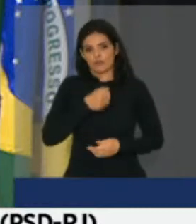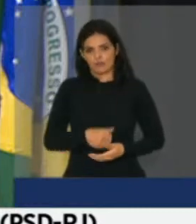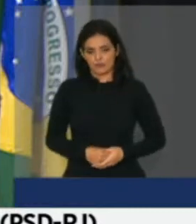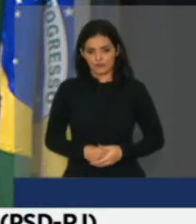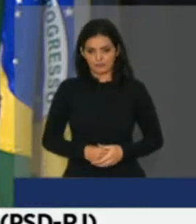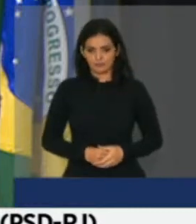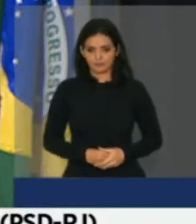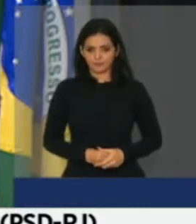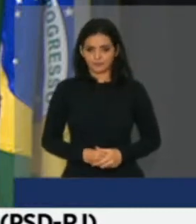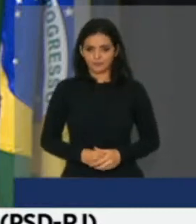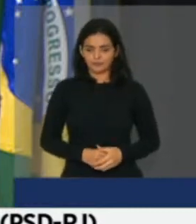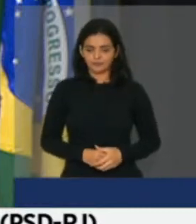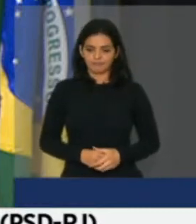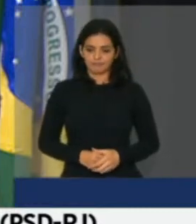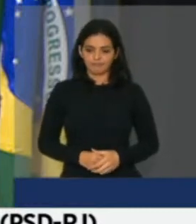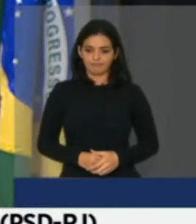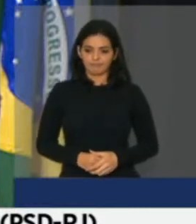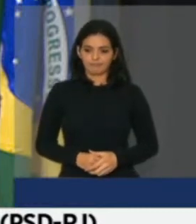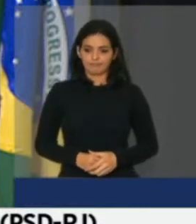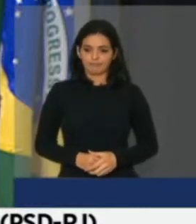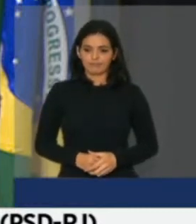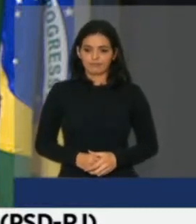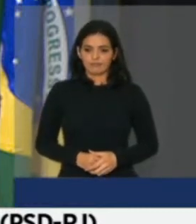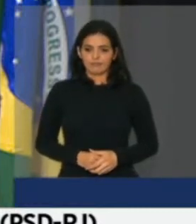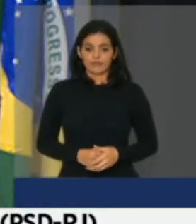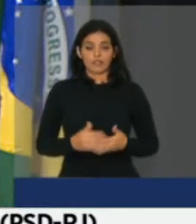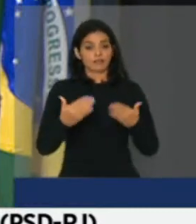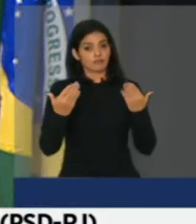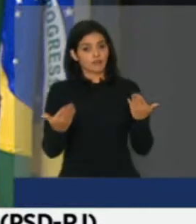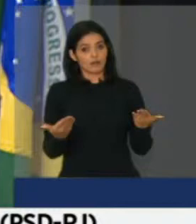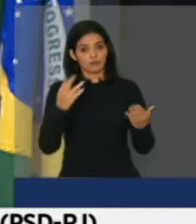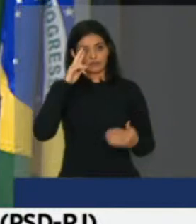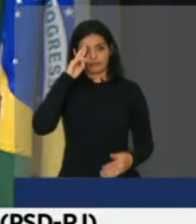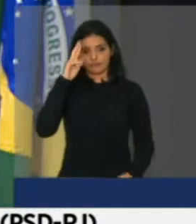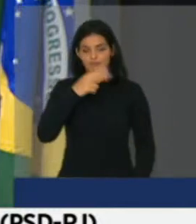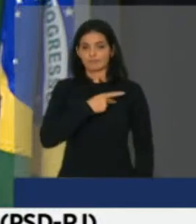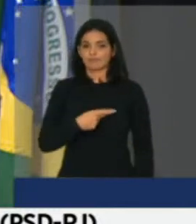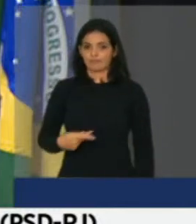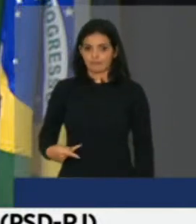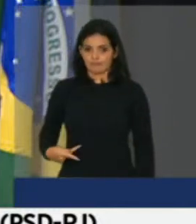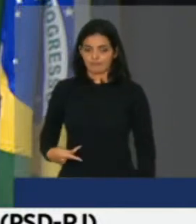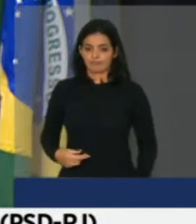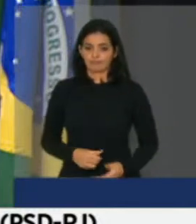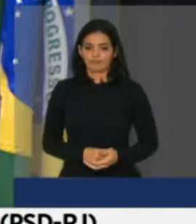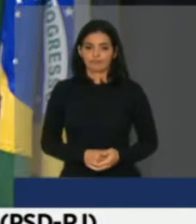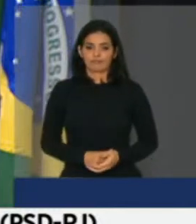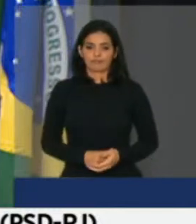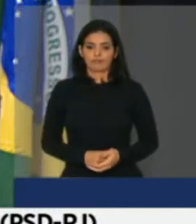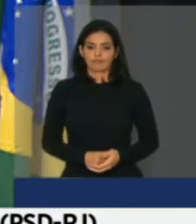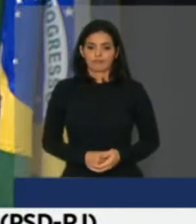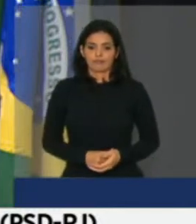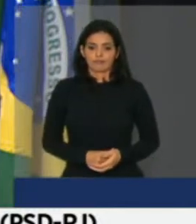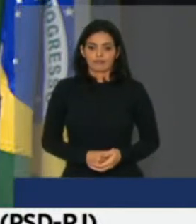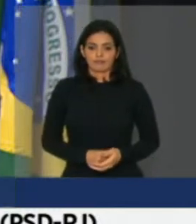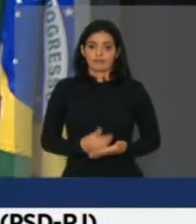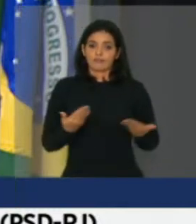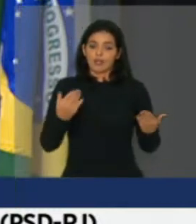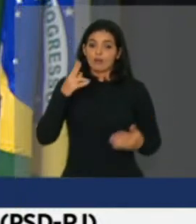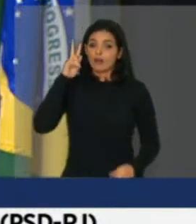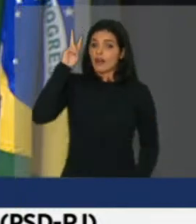Deputado, só para concluir. Portanto, senhor presidente, em nome da